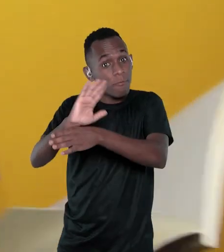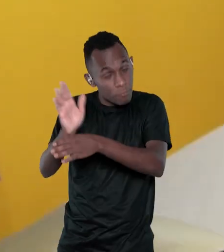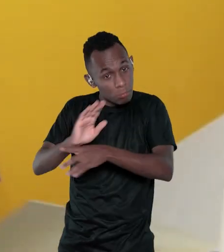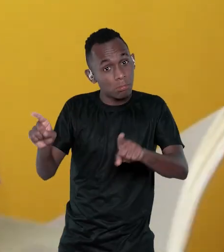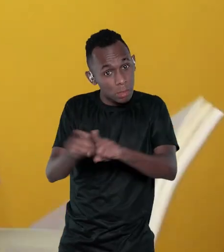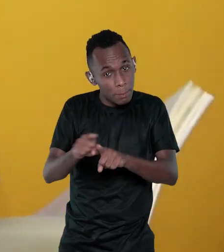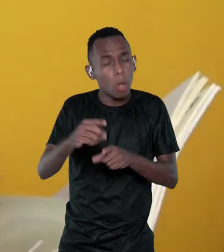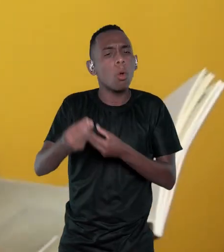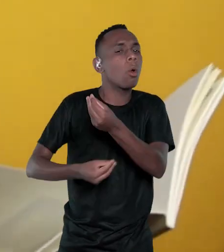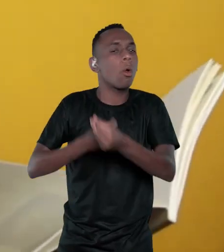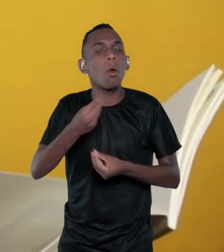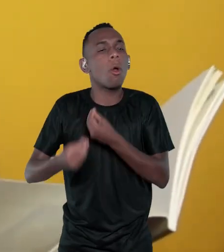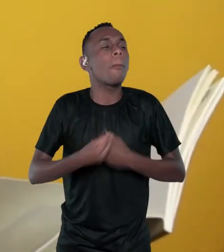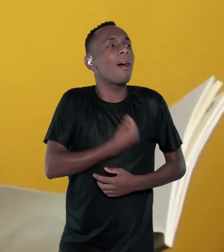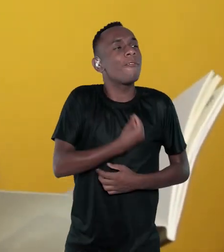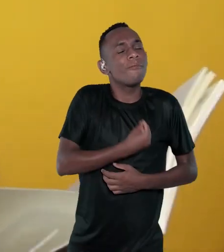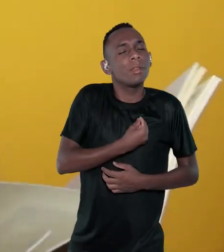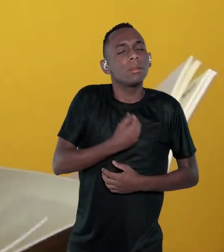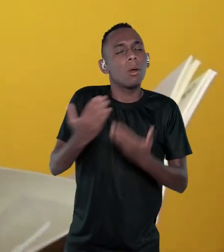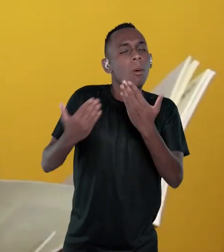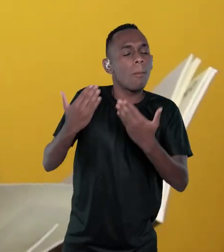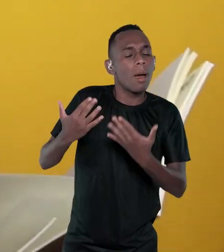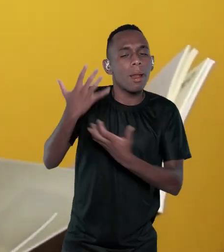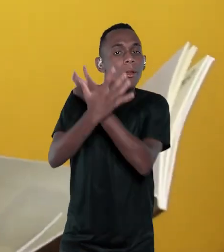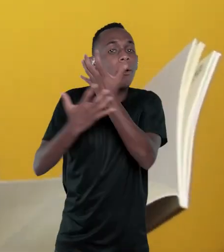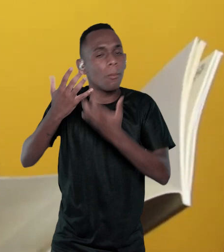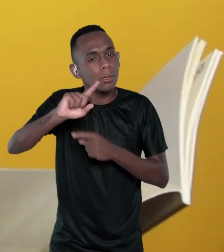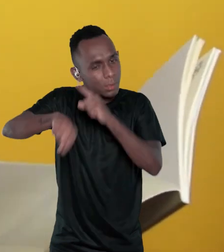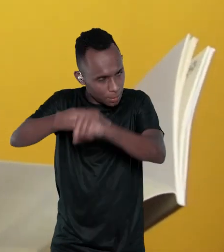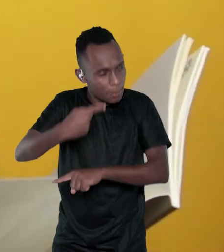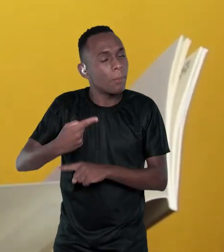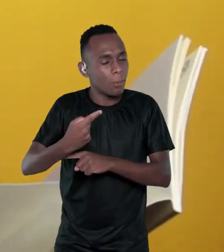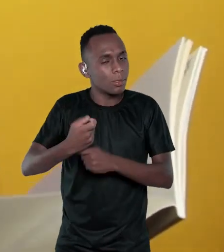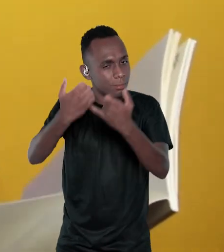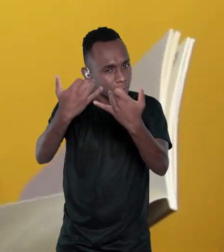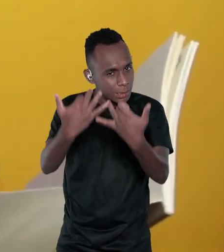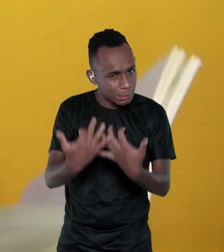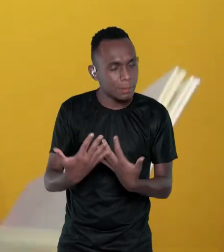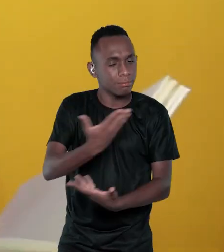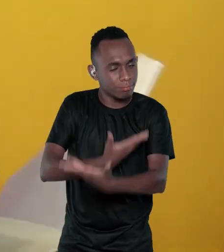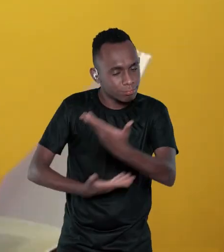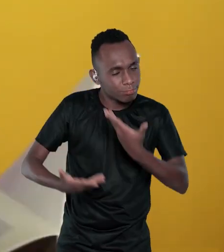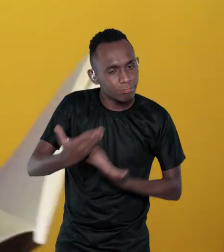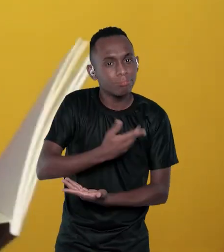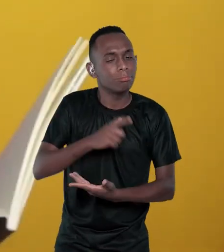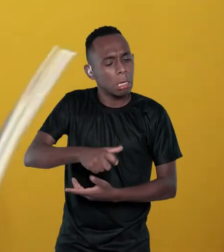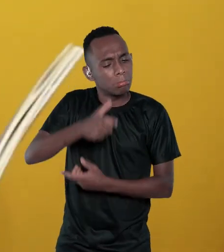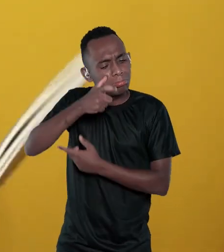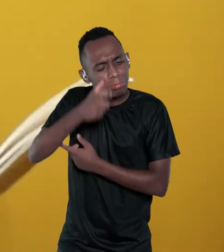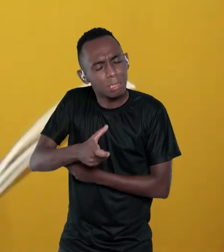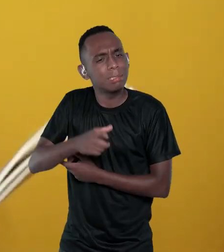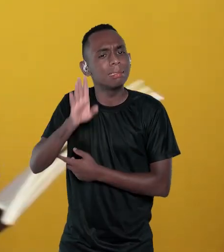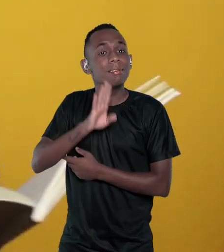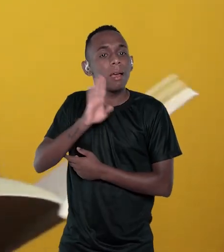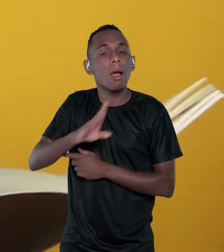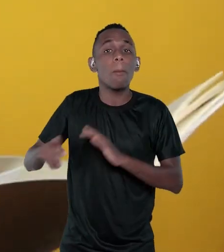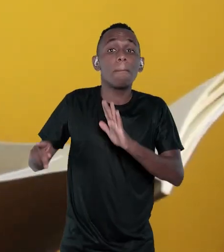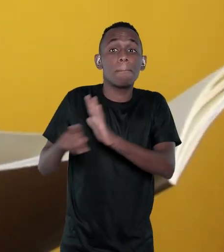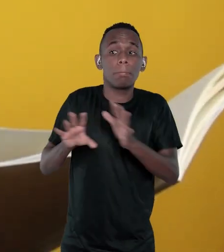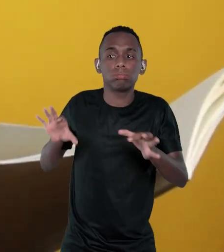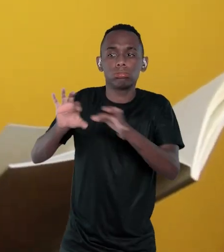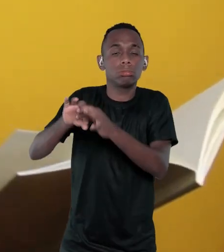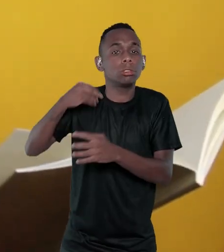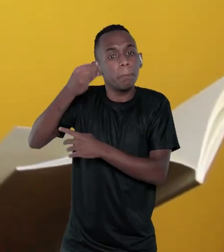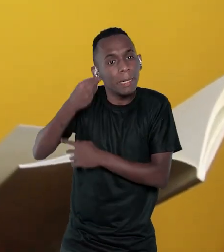Fosse Música, que a gente vai falar a respeito desse DVD aqui tão lindo e muito interessante a respeito da